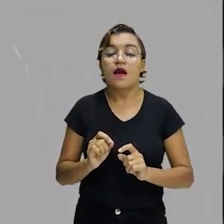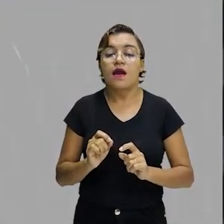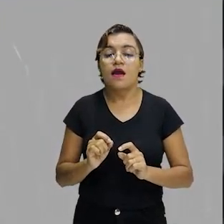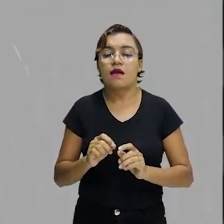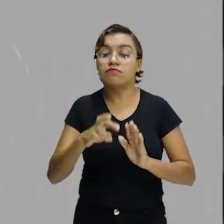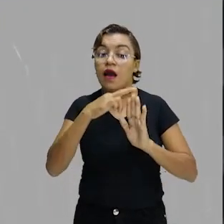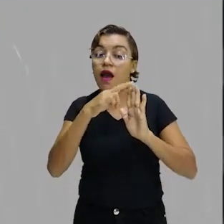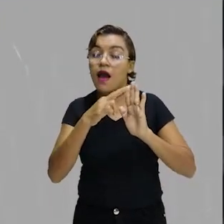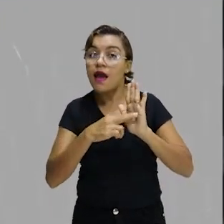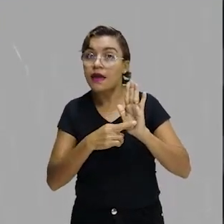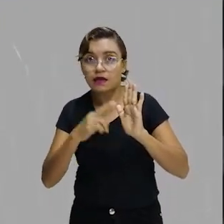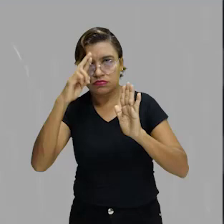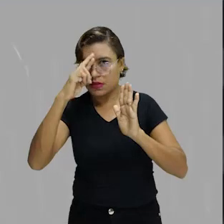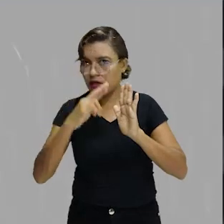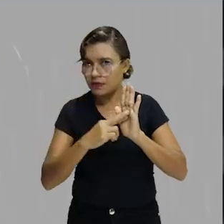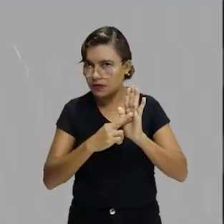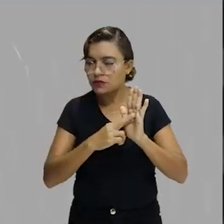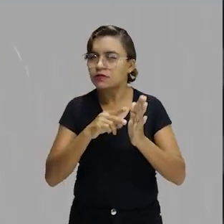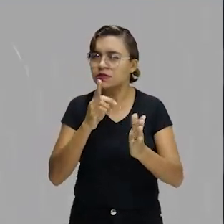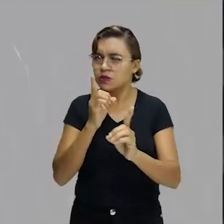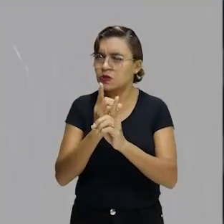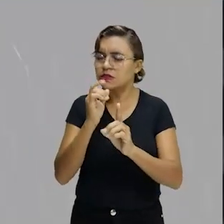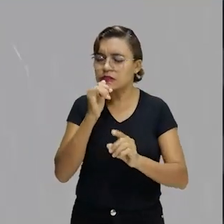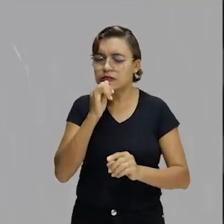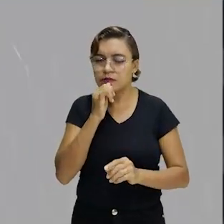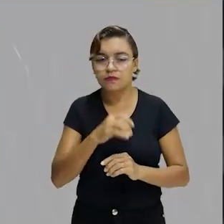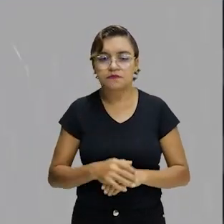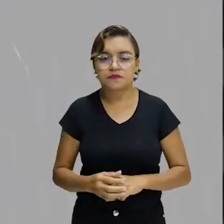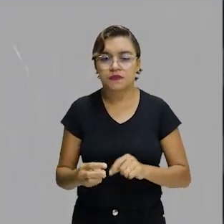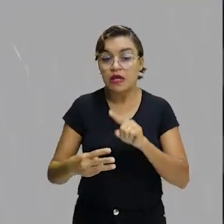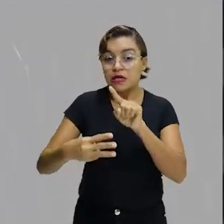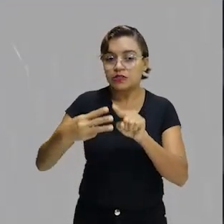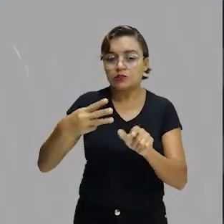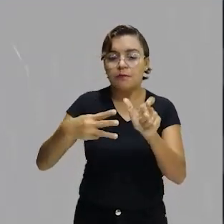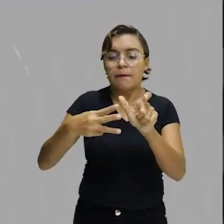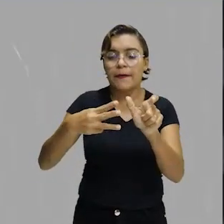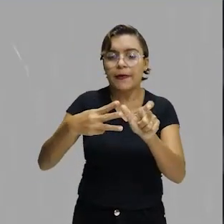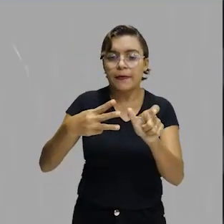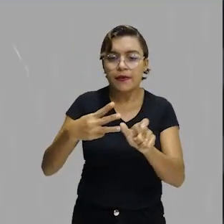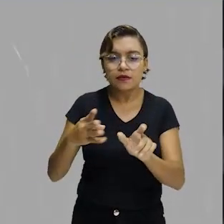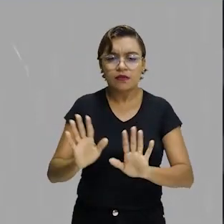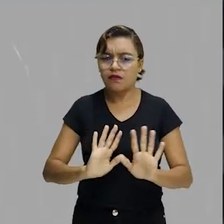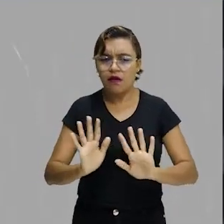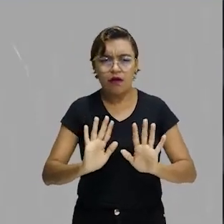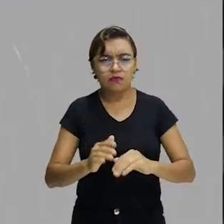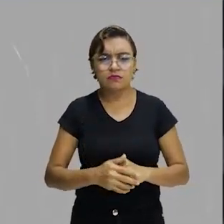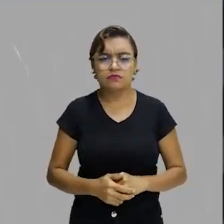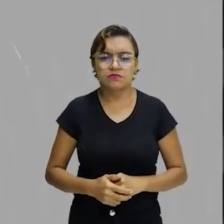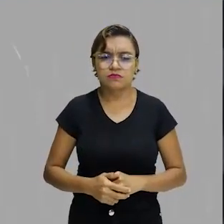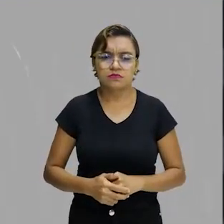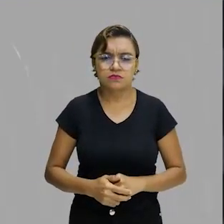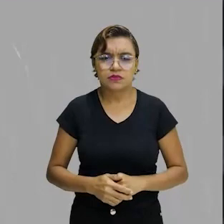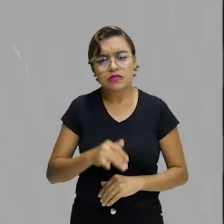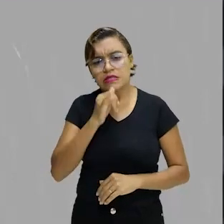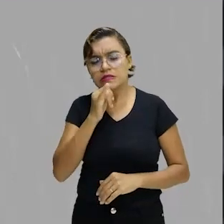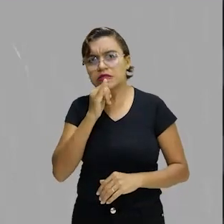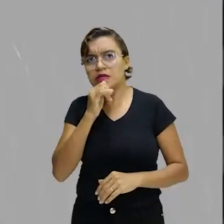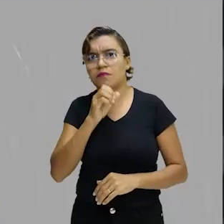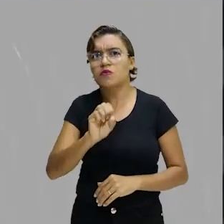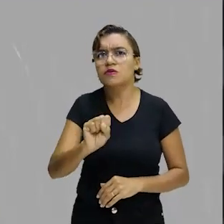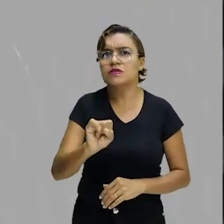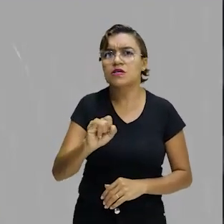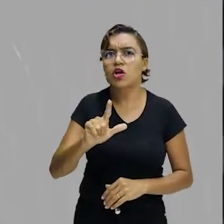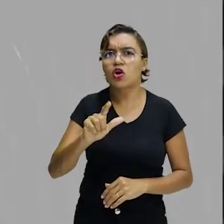lá. Os três termos, não. Na arquitetura do silogismo, eu não estou percebendo